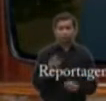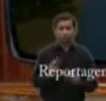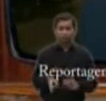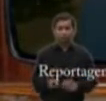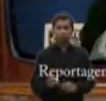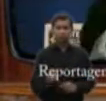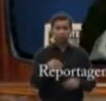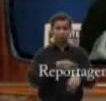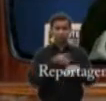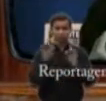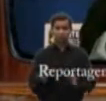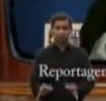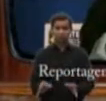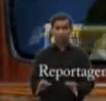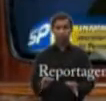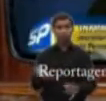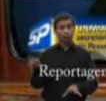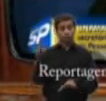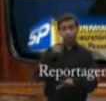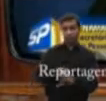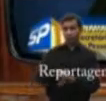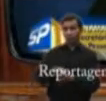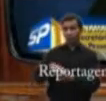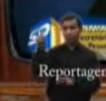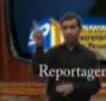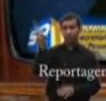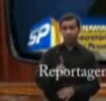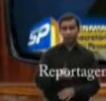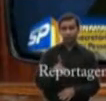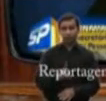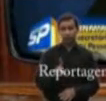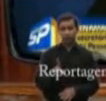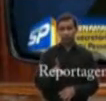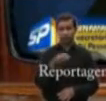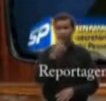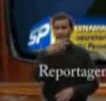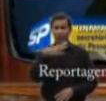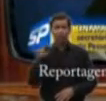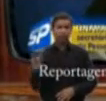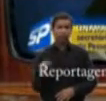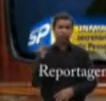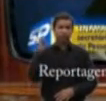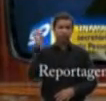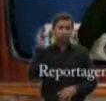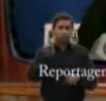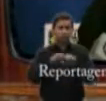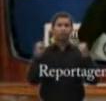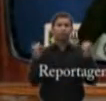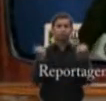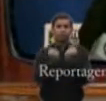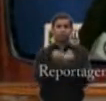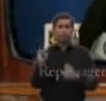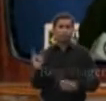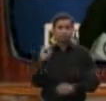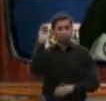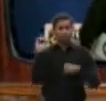gostam muito do que fazem. Incluir a diversidade dentro do negócio, acolher as pessoas com deficiência, interessa para a sociedade, interessa